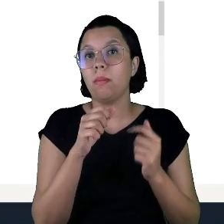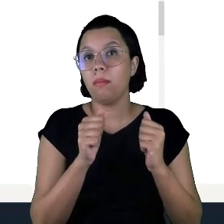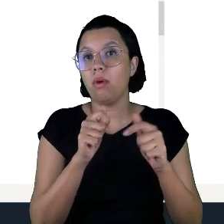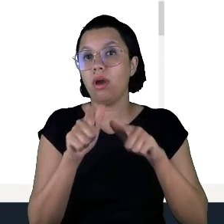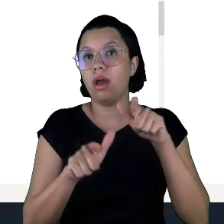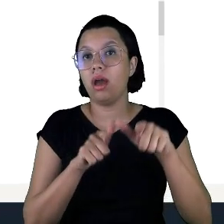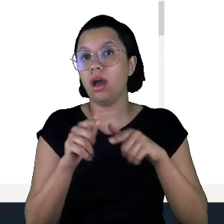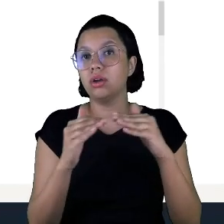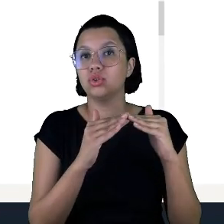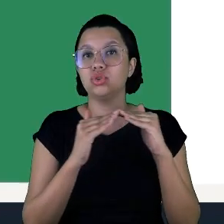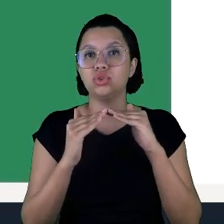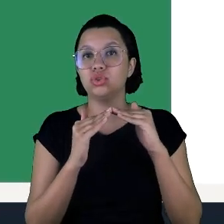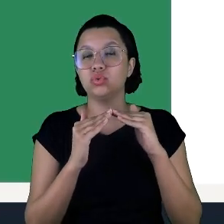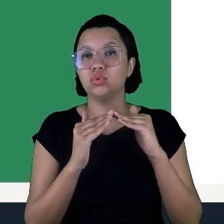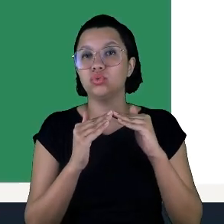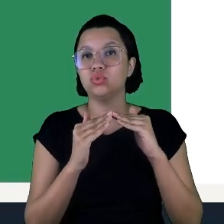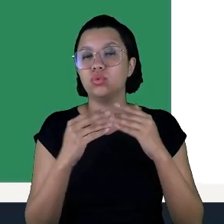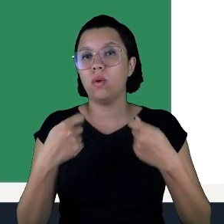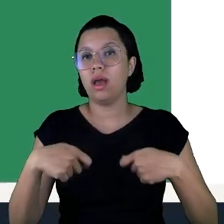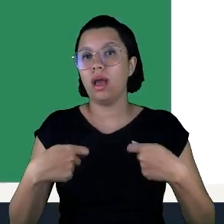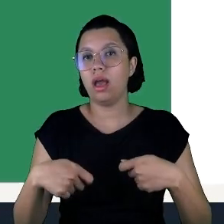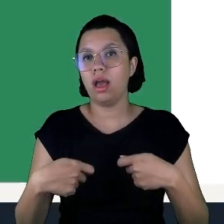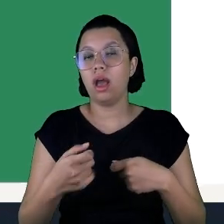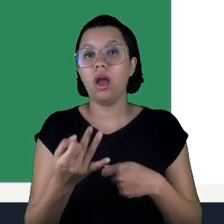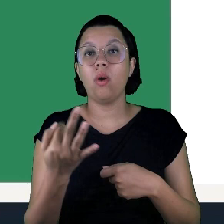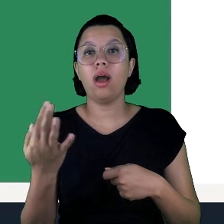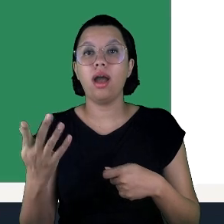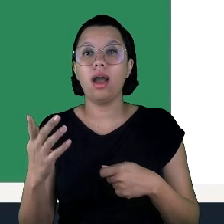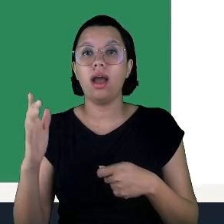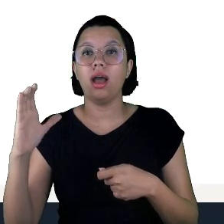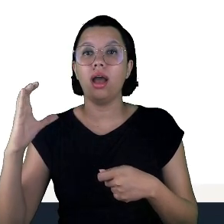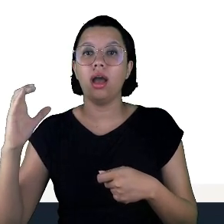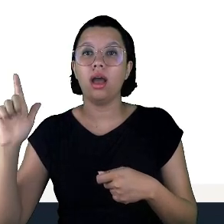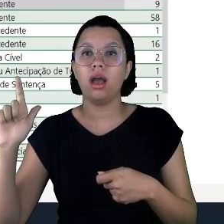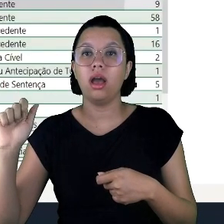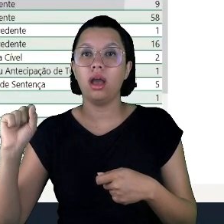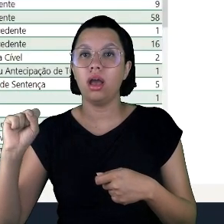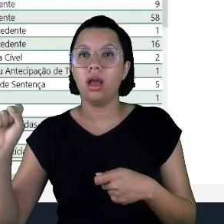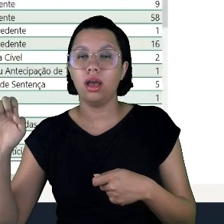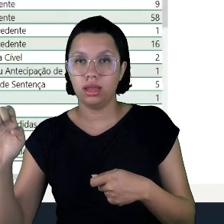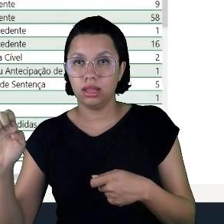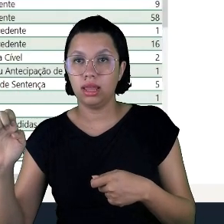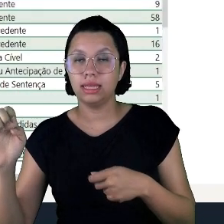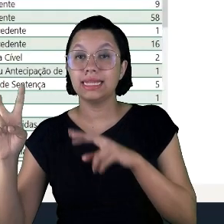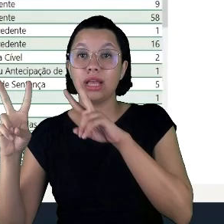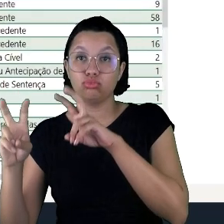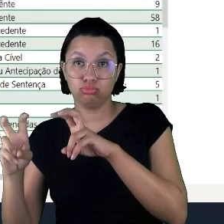podem trabalhar conforme a necessidade. O quantitativo por classe no